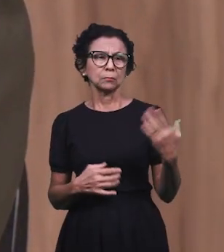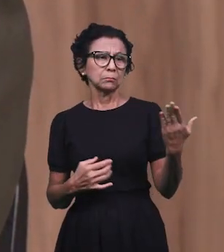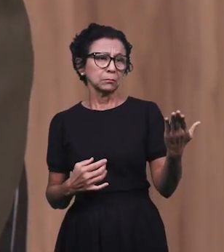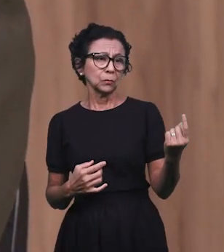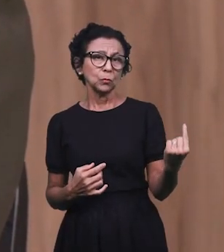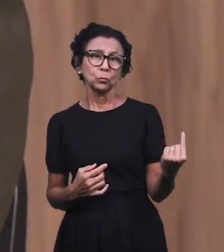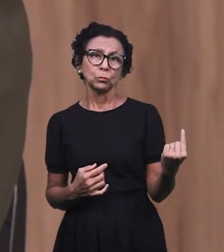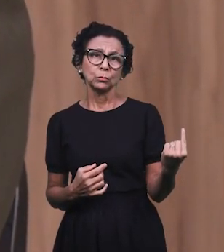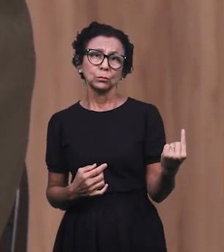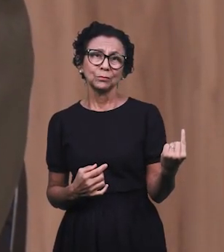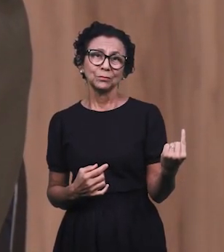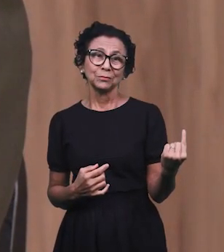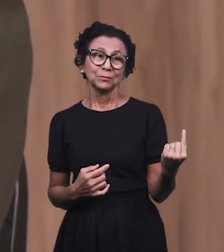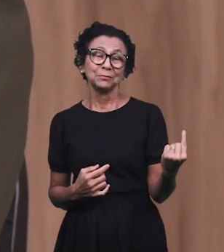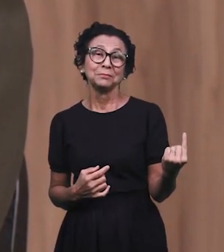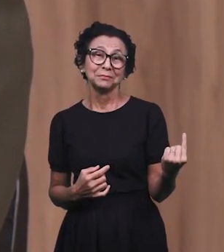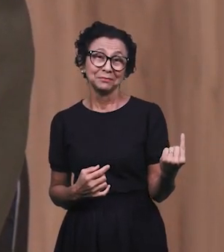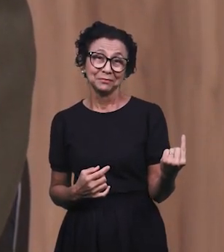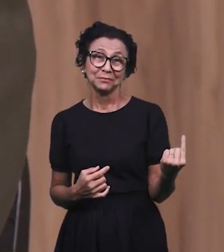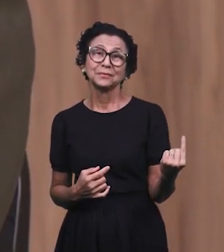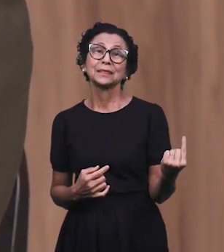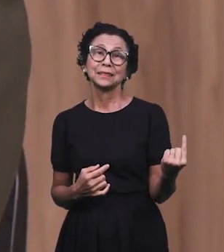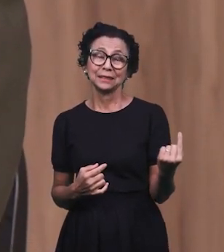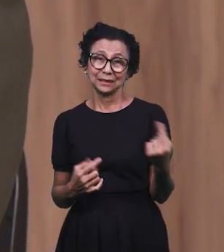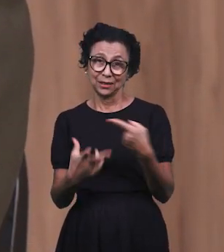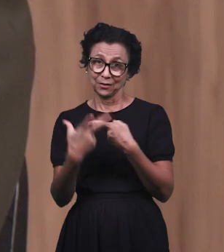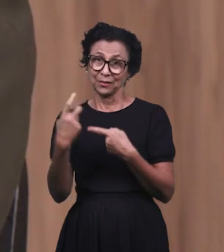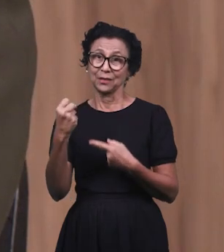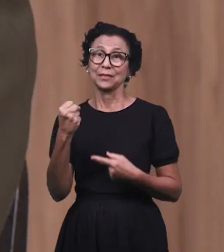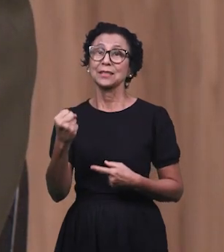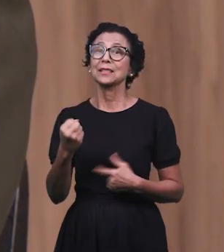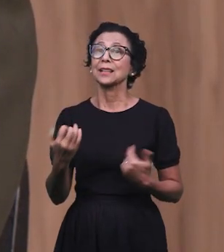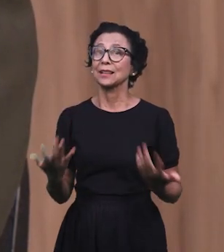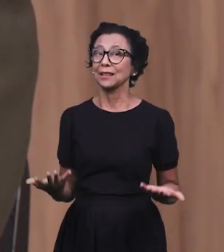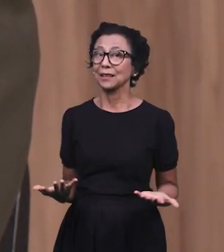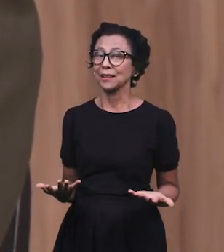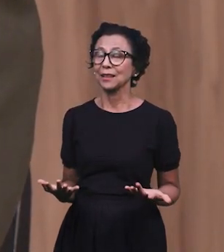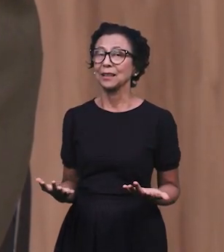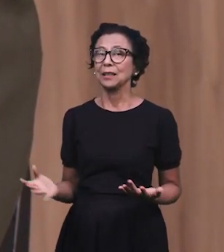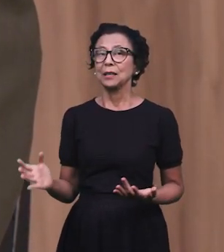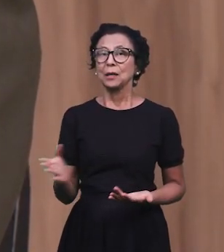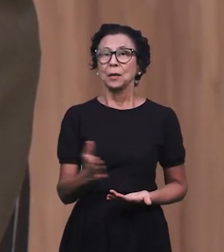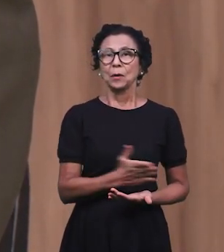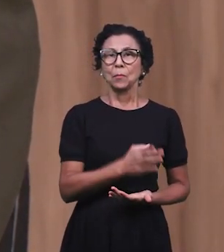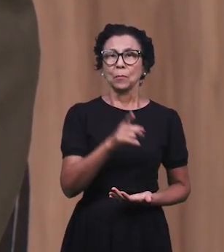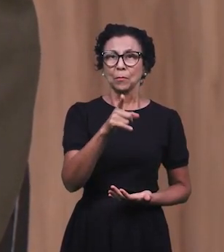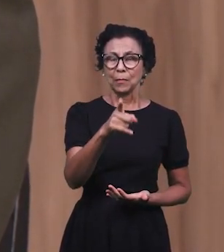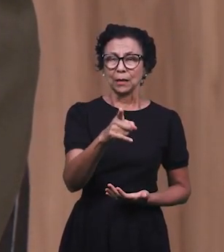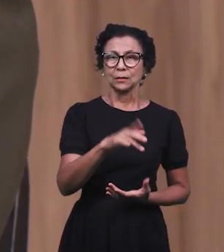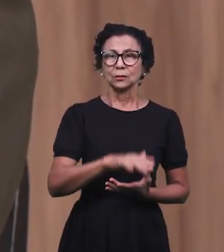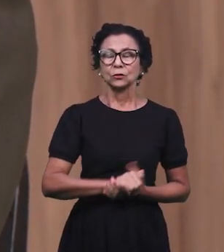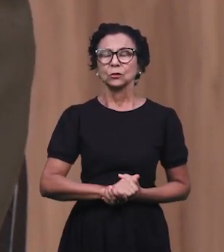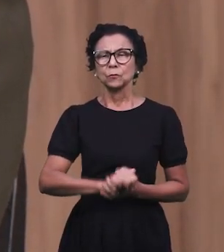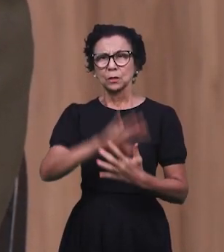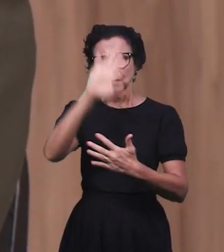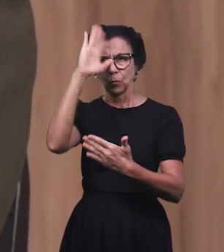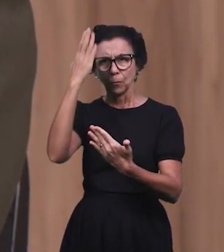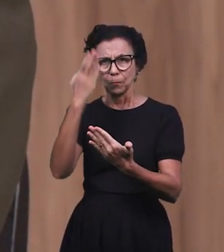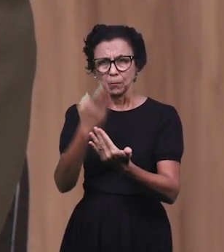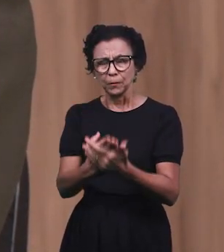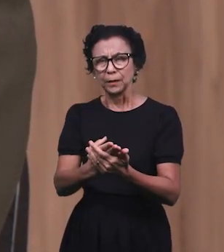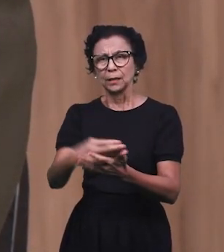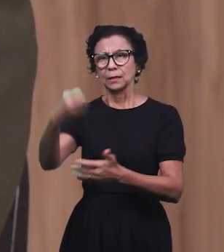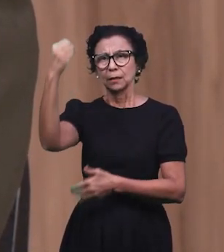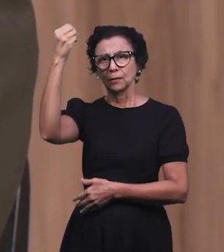probabilidade que você vai ganhar. O princípio de guerra da massa. É probabilidade. Mas quando você vai para a revelação, você tem a garantia da